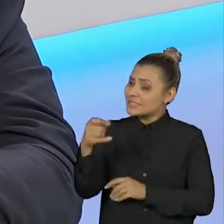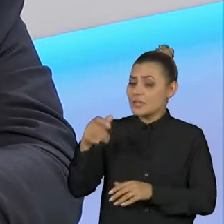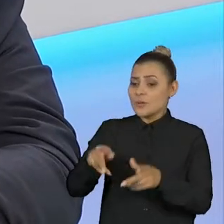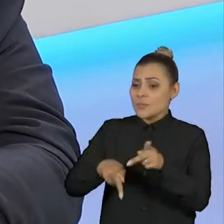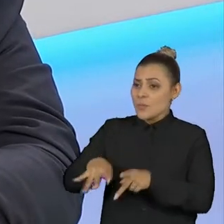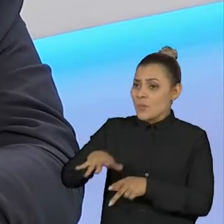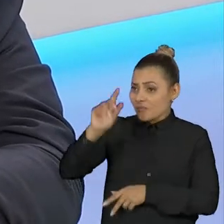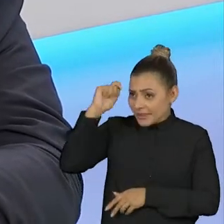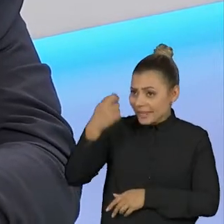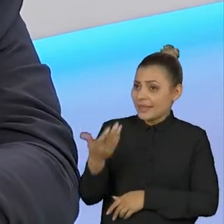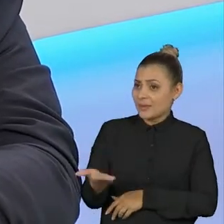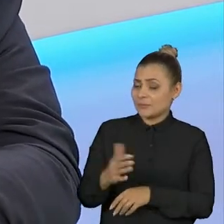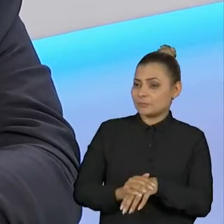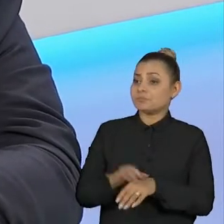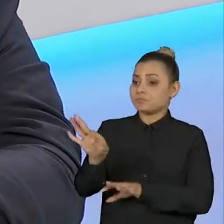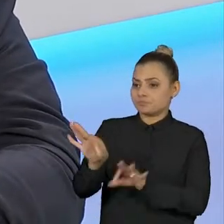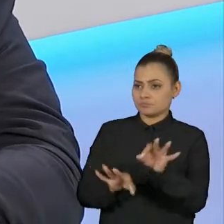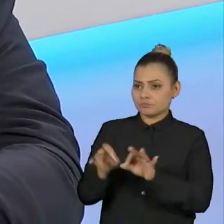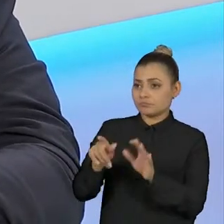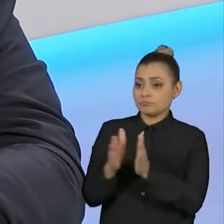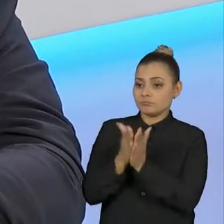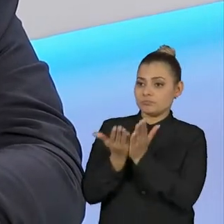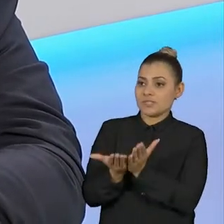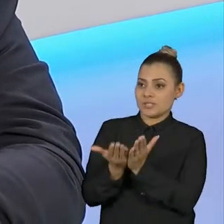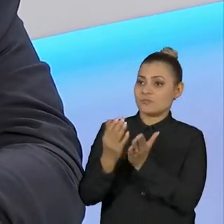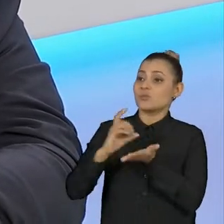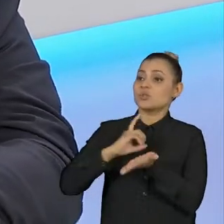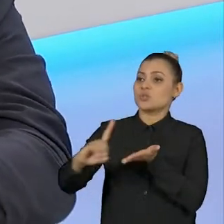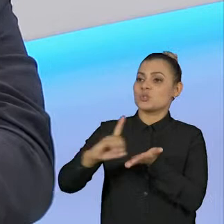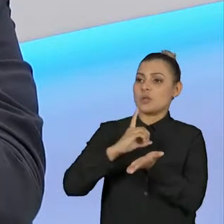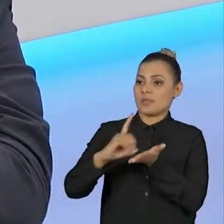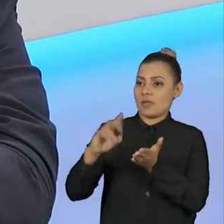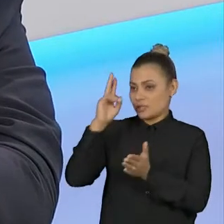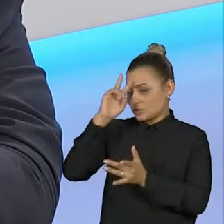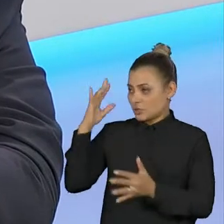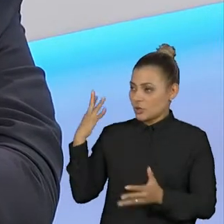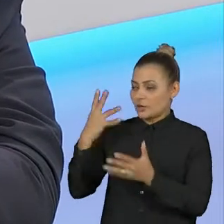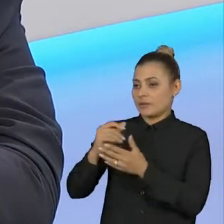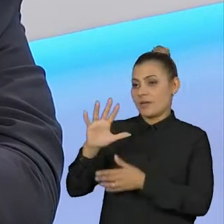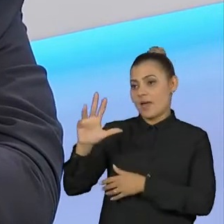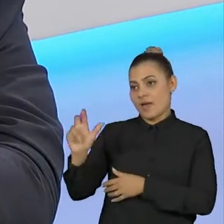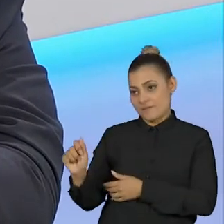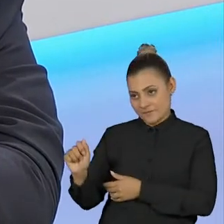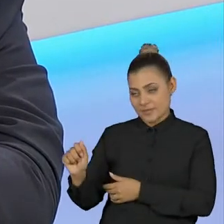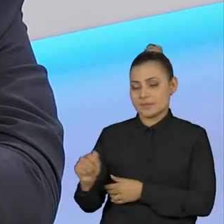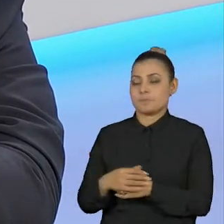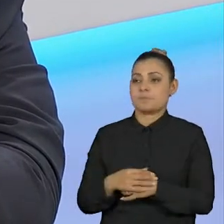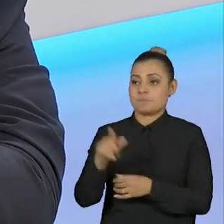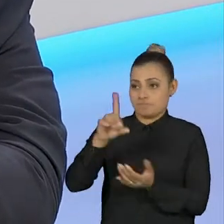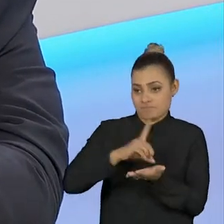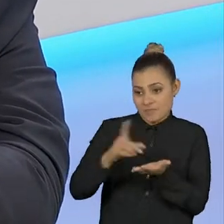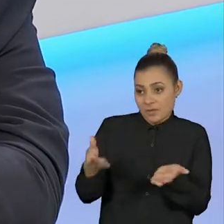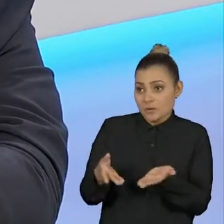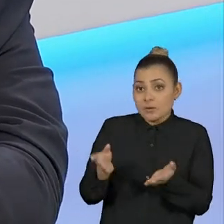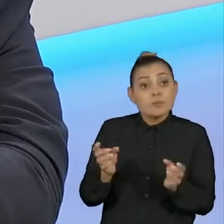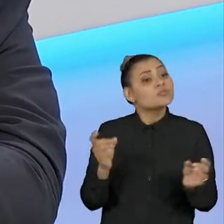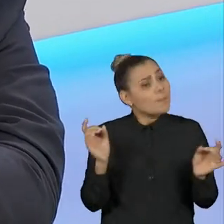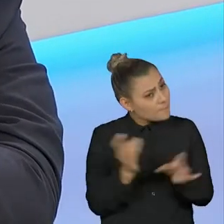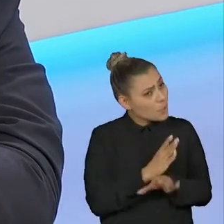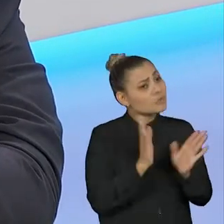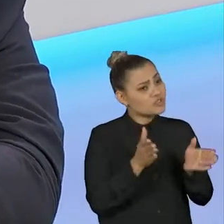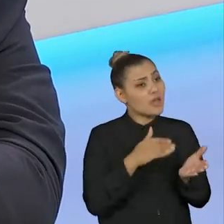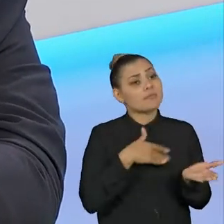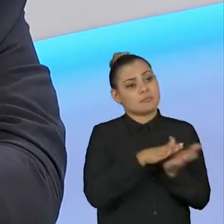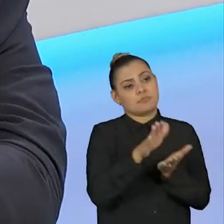negro. E o senhor prepara o 2º volume do Dicionário da História da África. Está pronto, entrega à